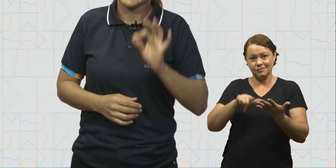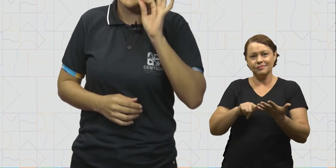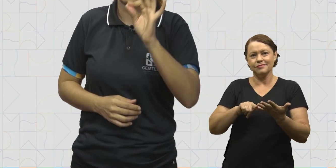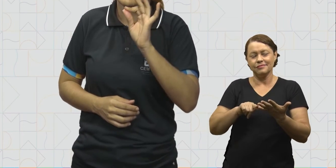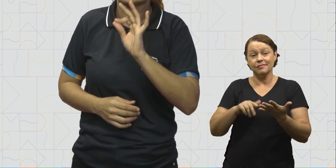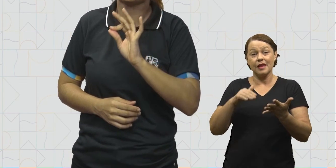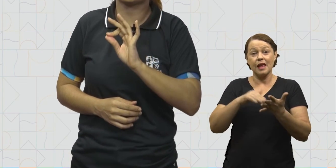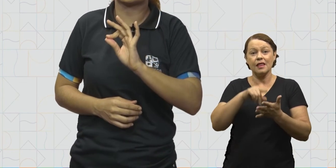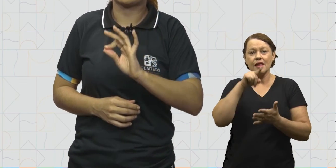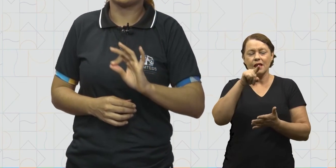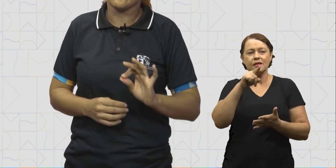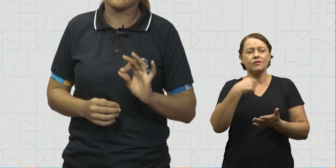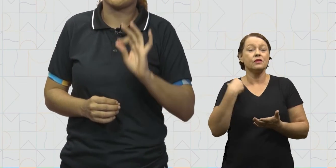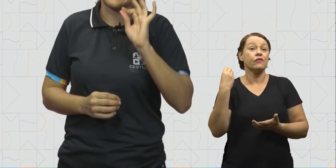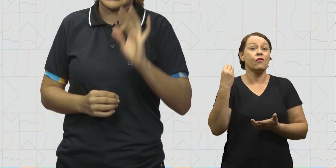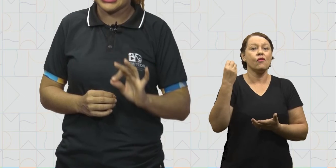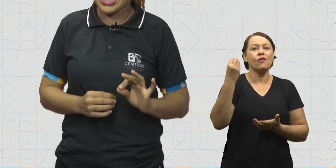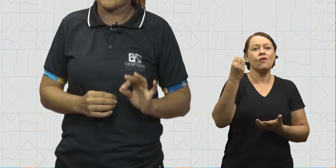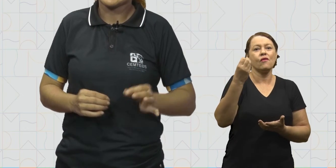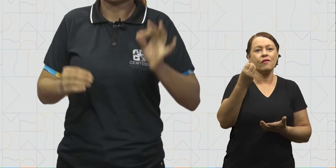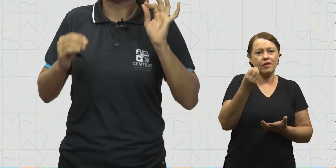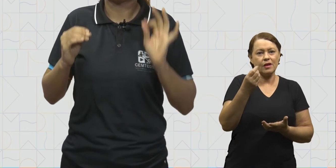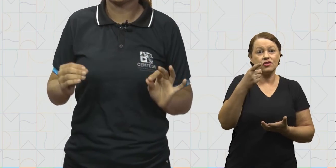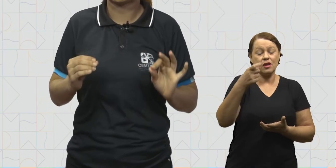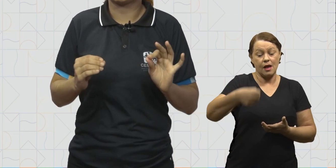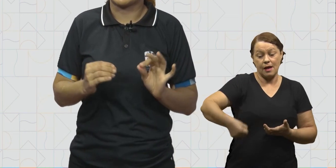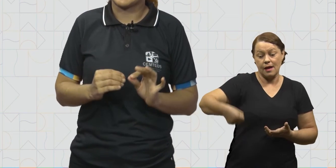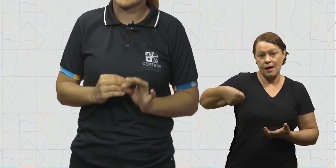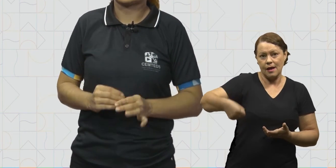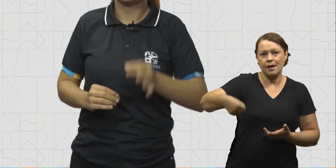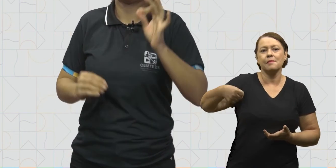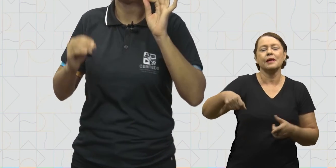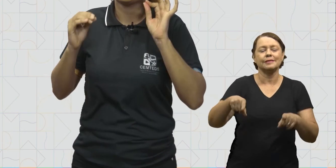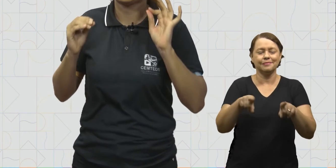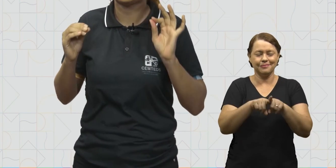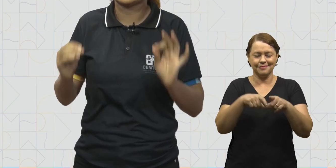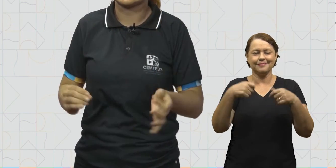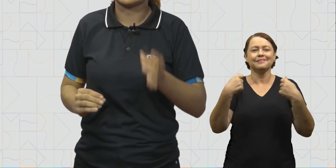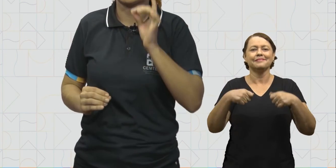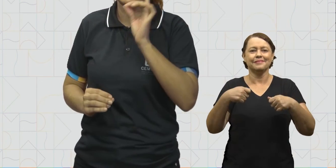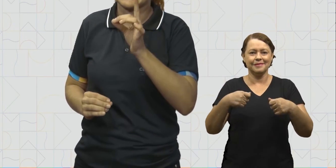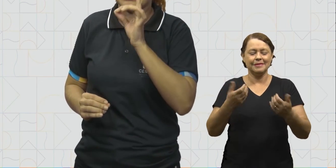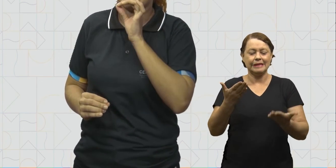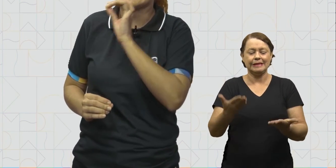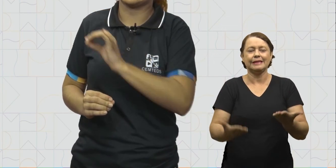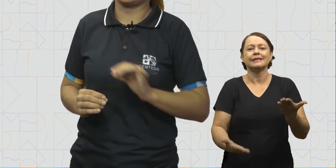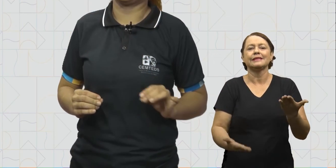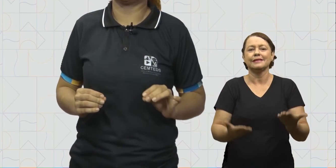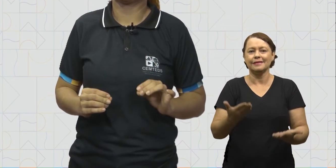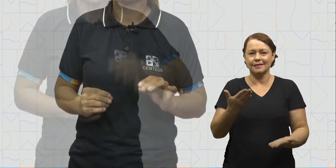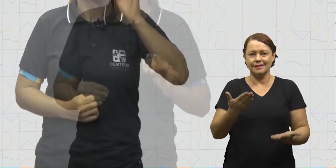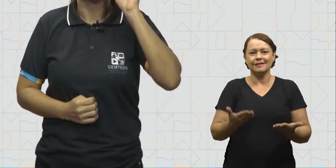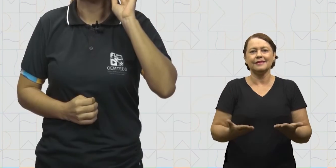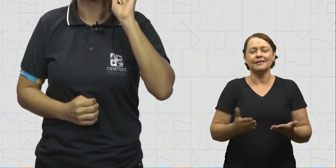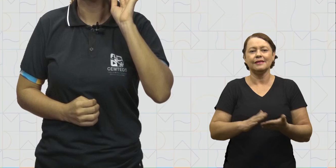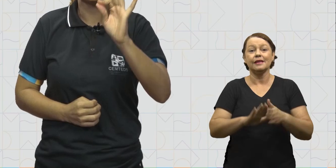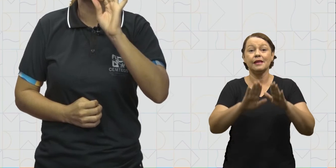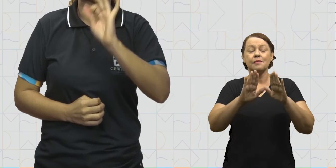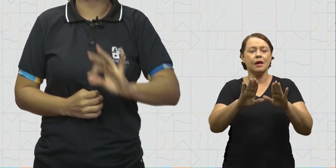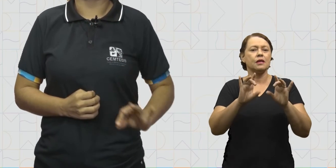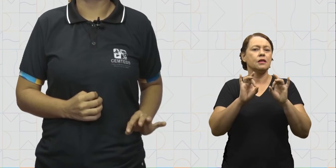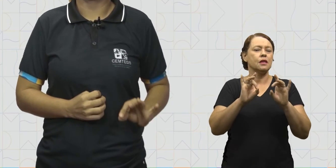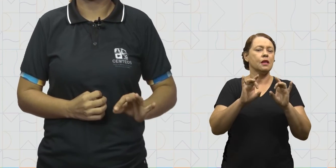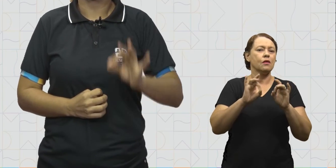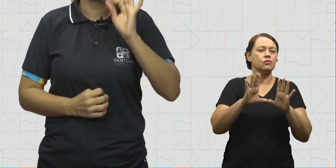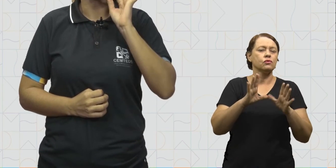outros. Até se você for viajar, suas bagagens precisam ser pesadas. Mas